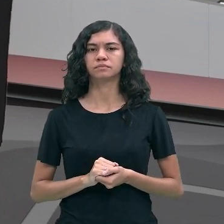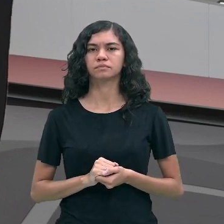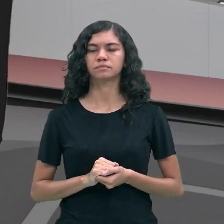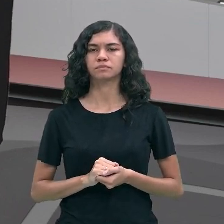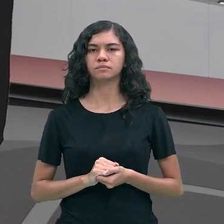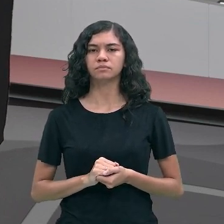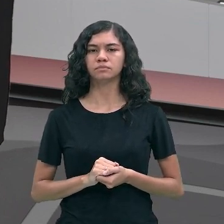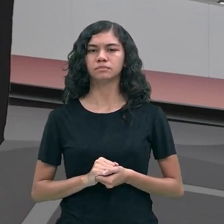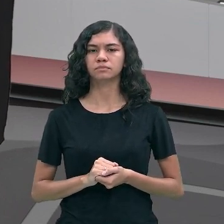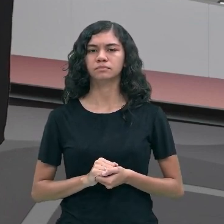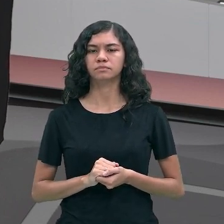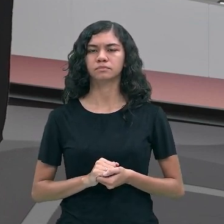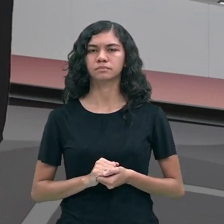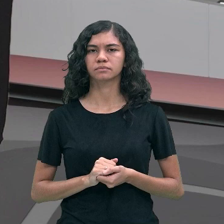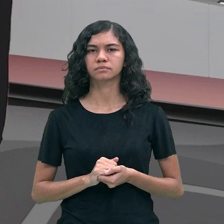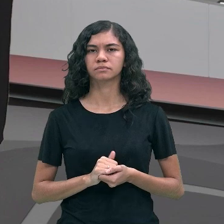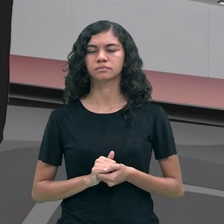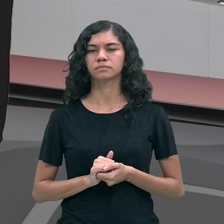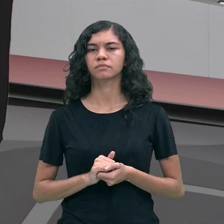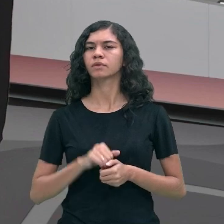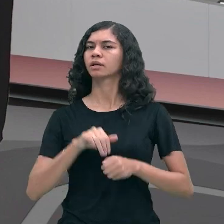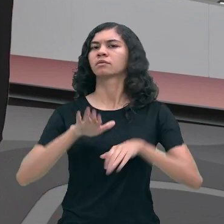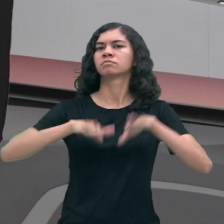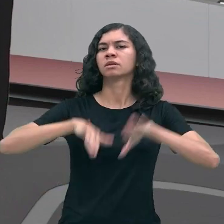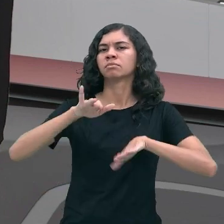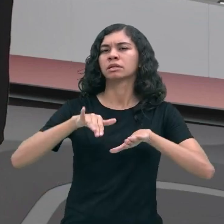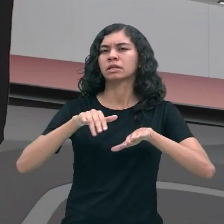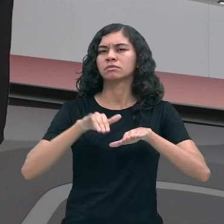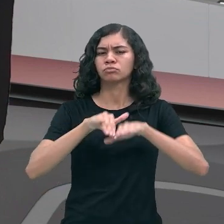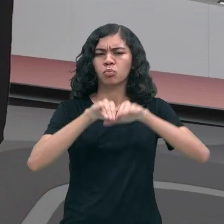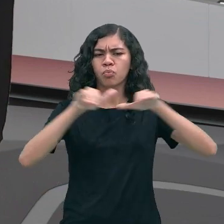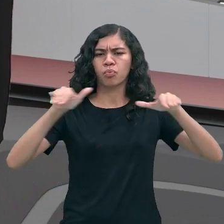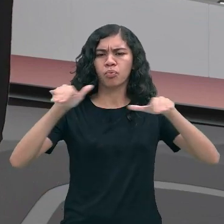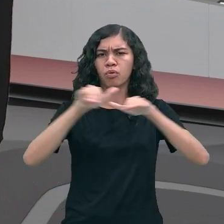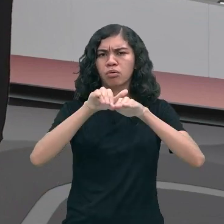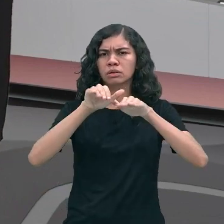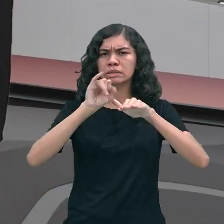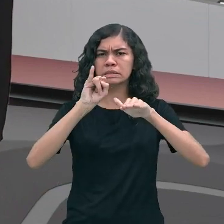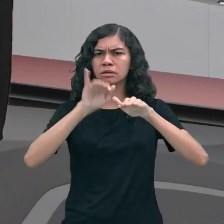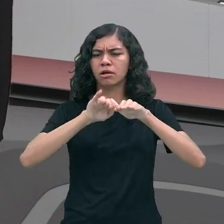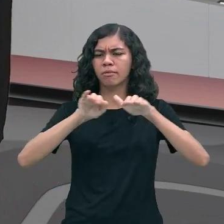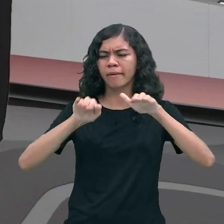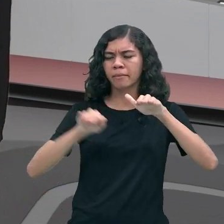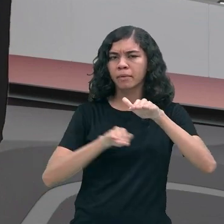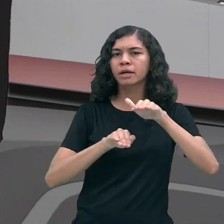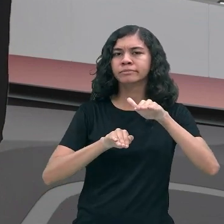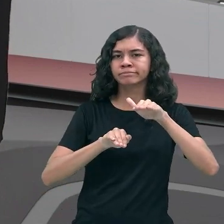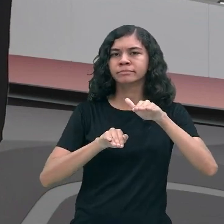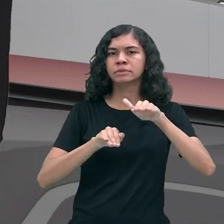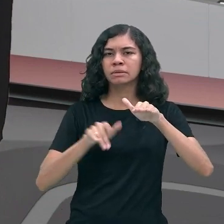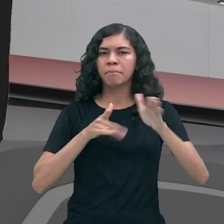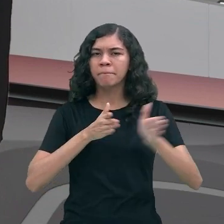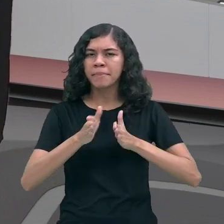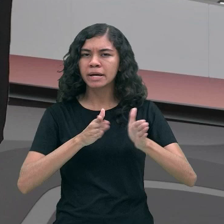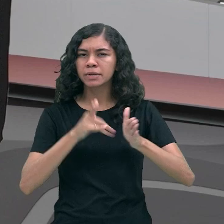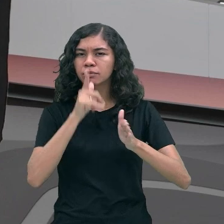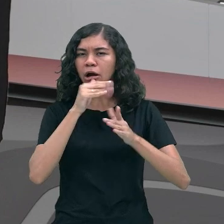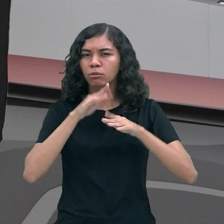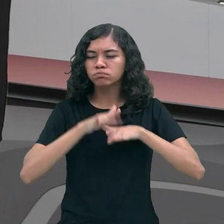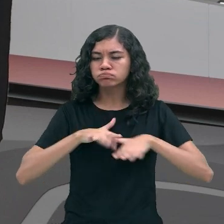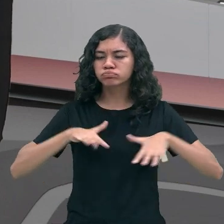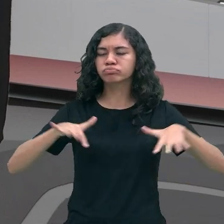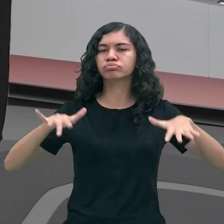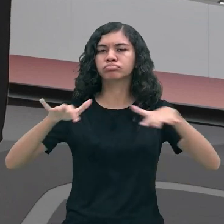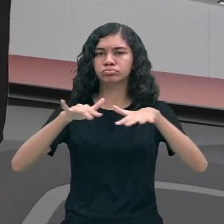mais baixa estiver, né, a mata de terra firme, ela vai ser alagada no período de cheia, então essa vegetação que está